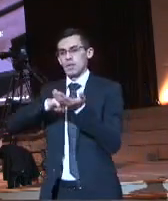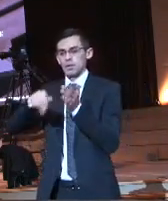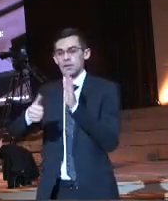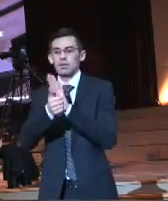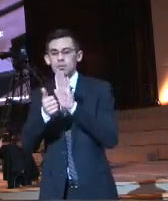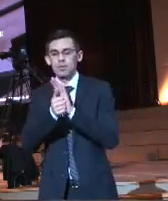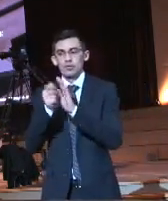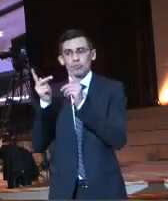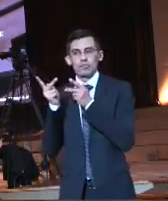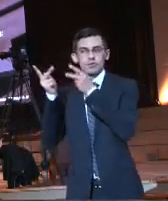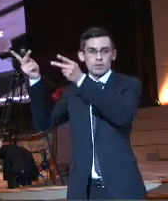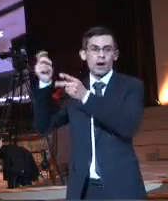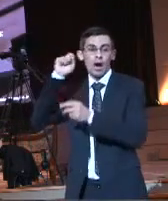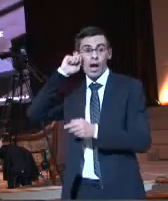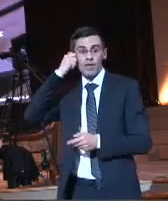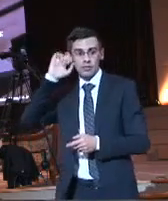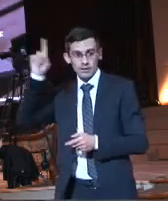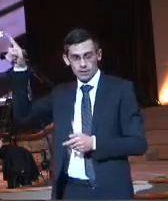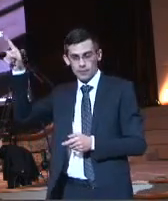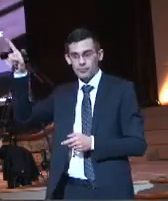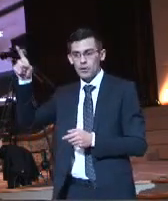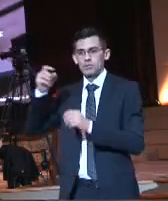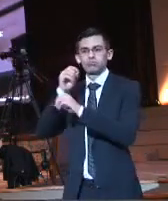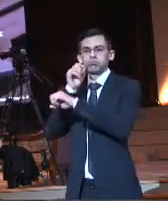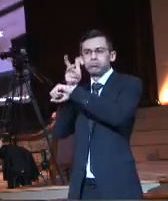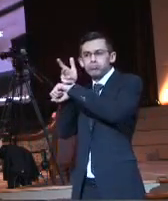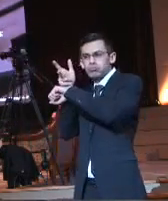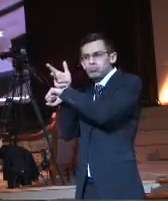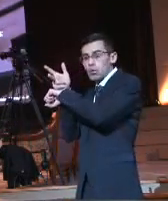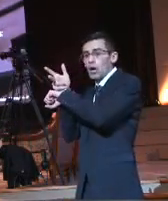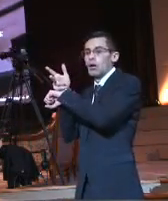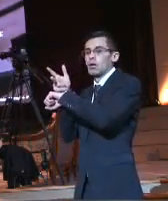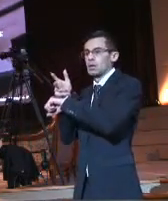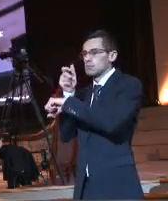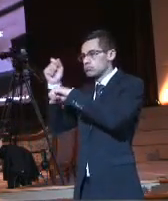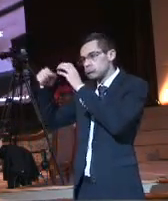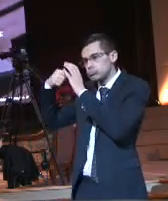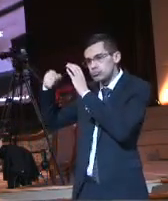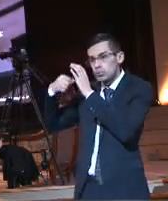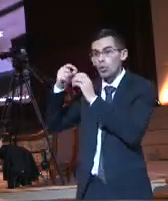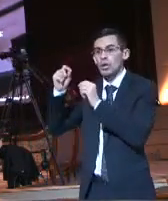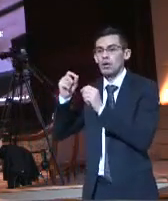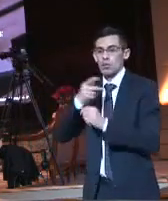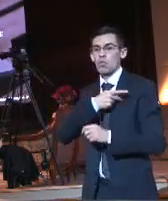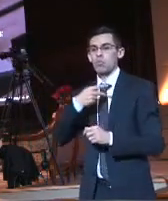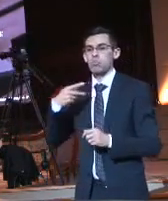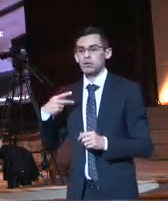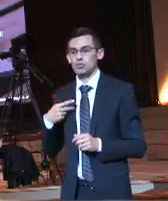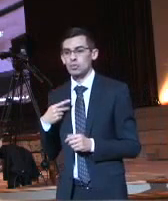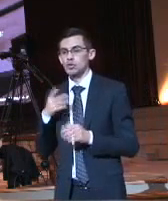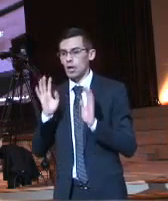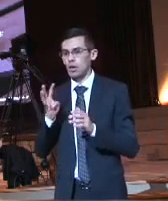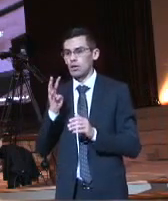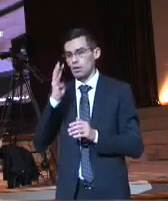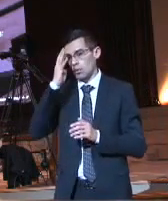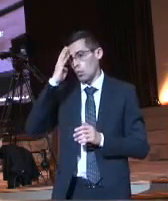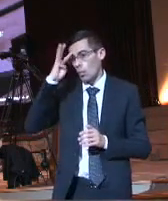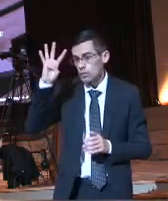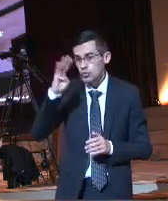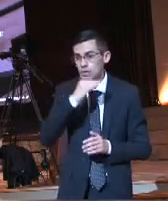na África e documentou uma ressurreição de um pastor depois de 4 dias